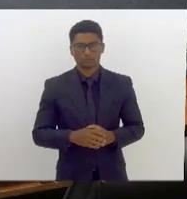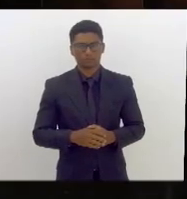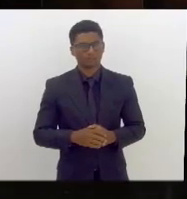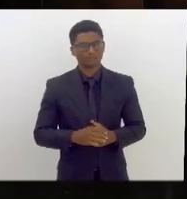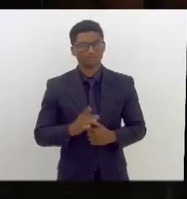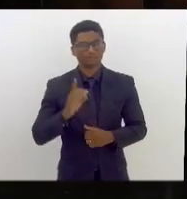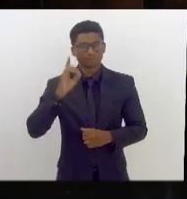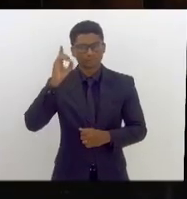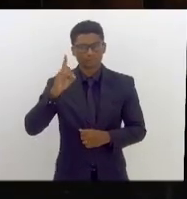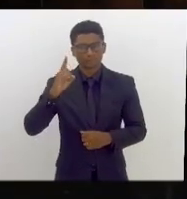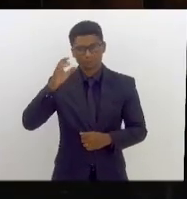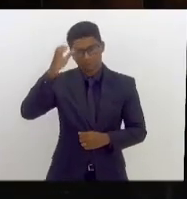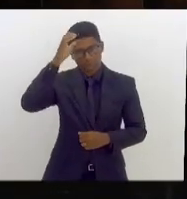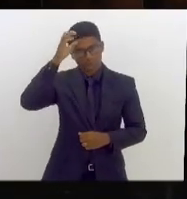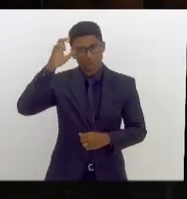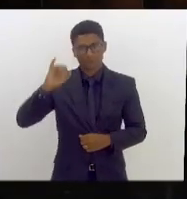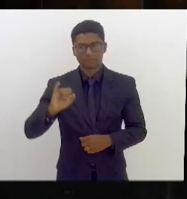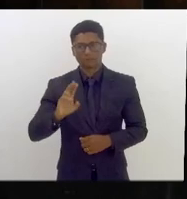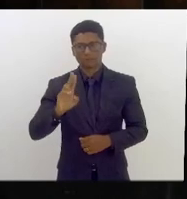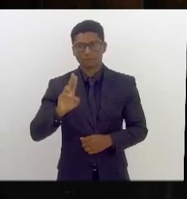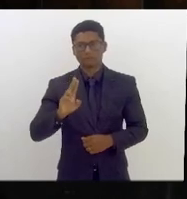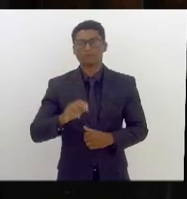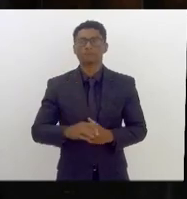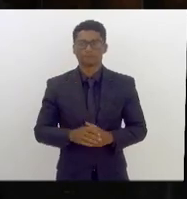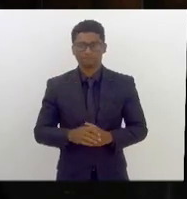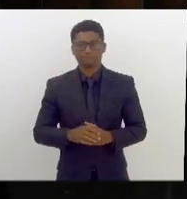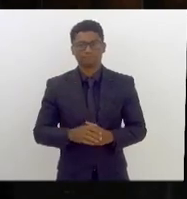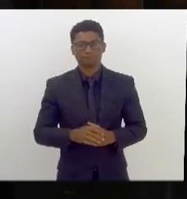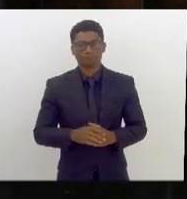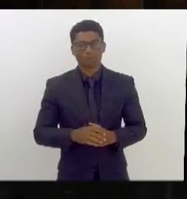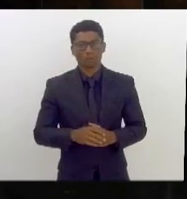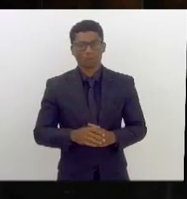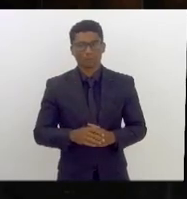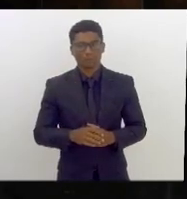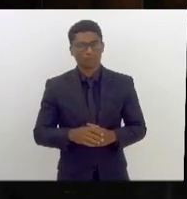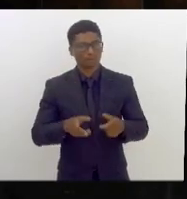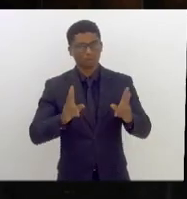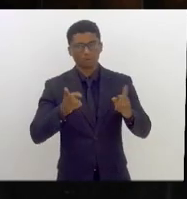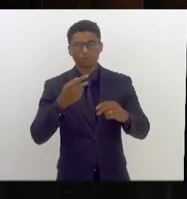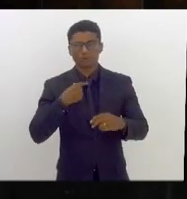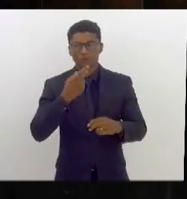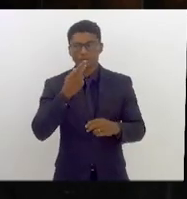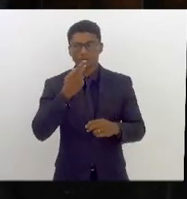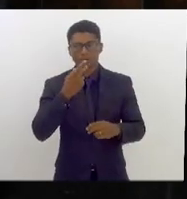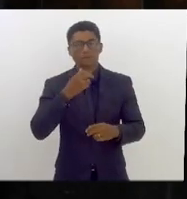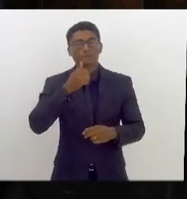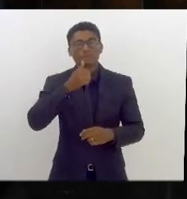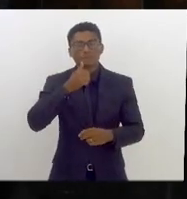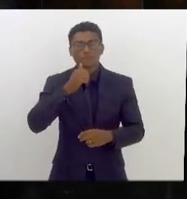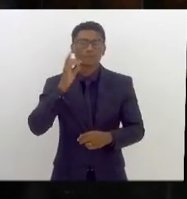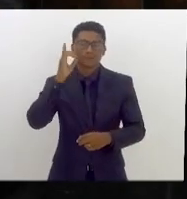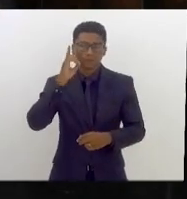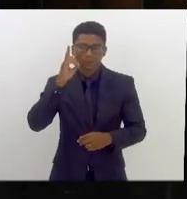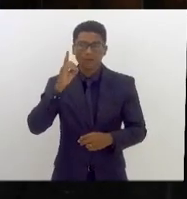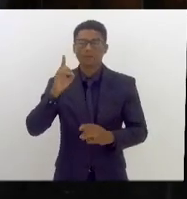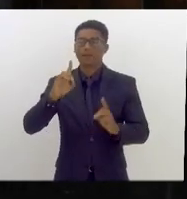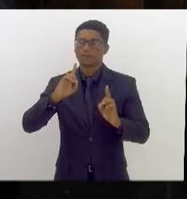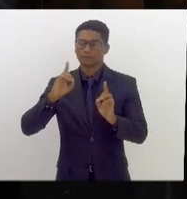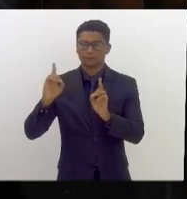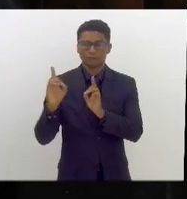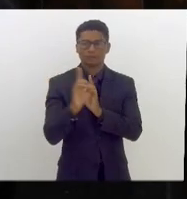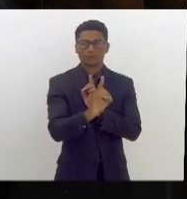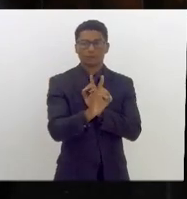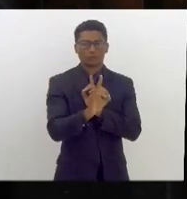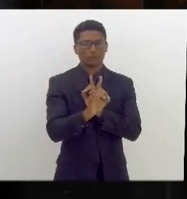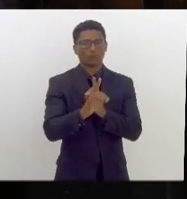Deputada Tia Ju, que fique registrado, como sempre faço, que eu deixei as deputadas passarem na frente, não tem